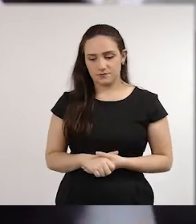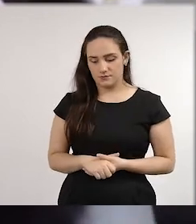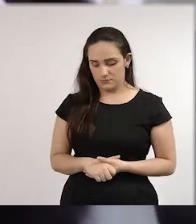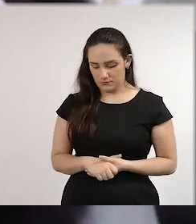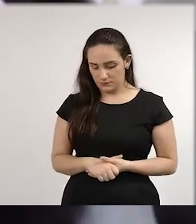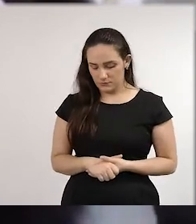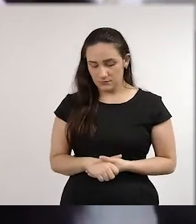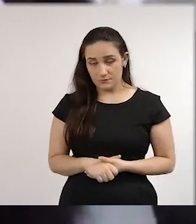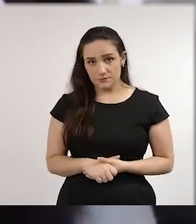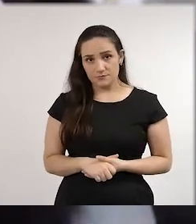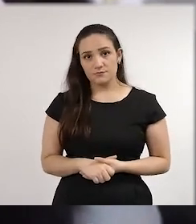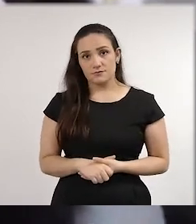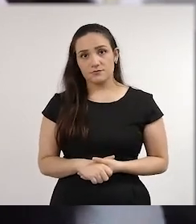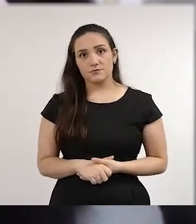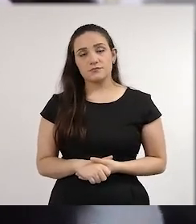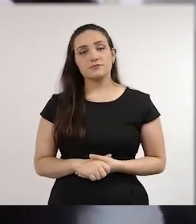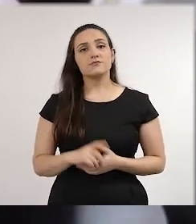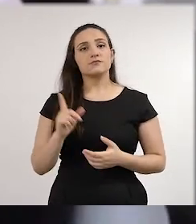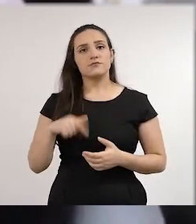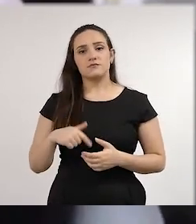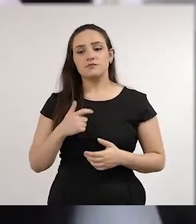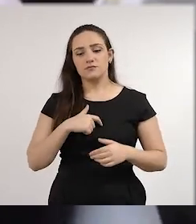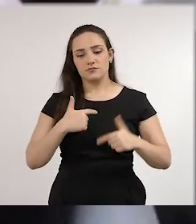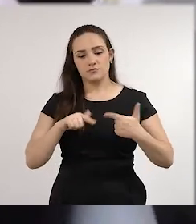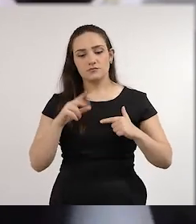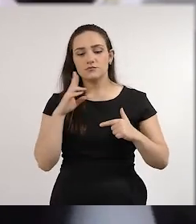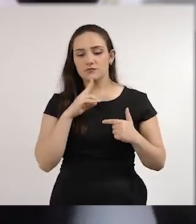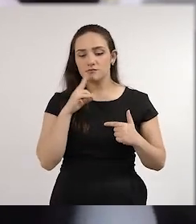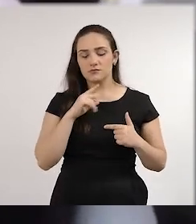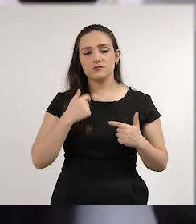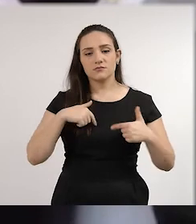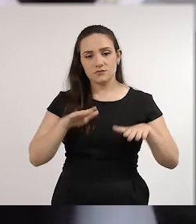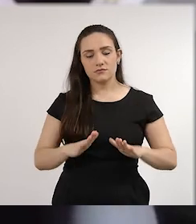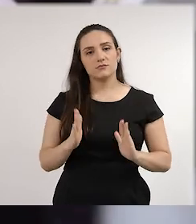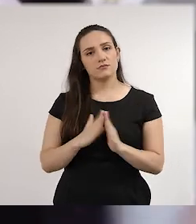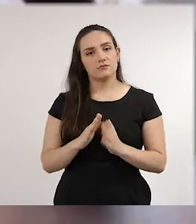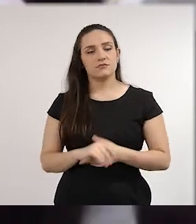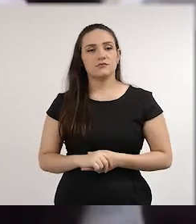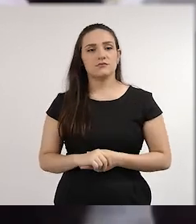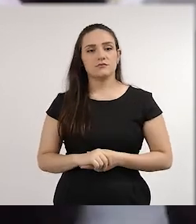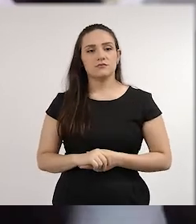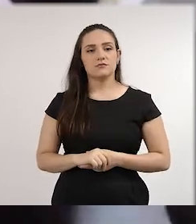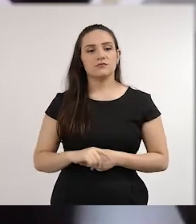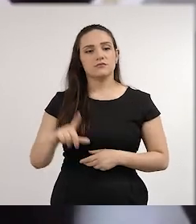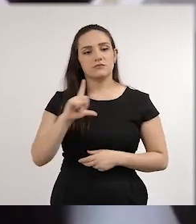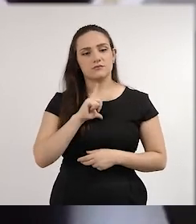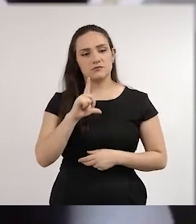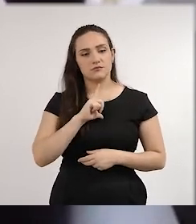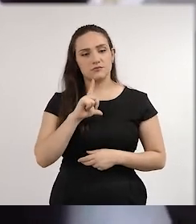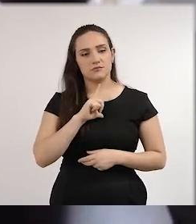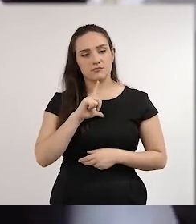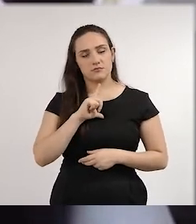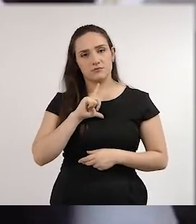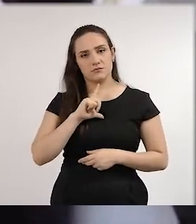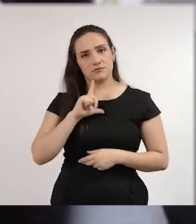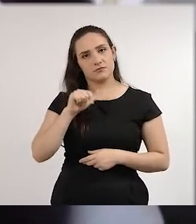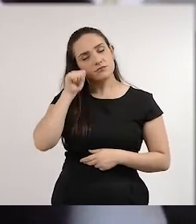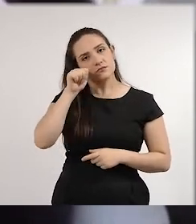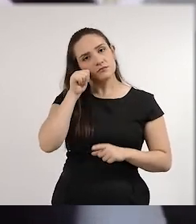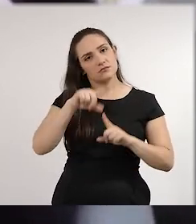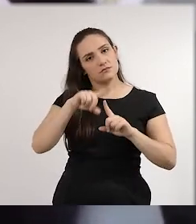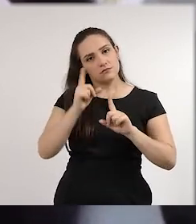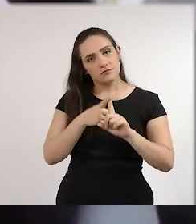fazia no trabalho em casa. A gestante que é dentista, eu tenho, que é uma profissão de muito risco,